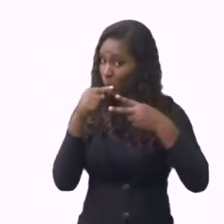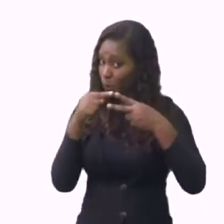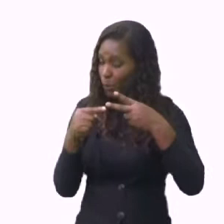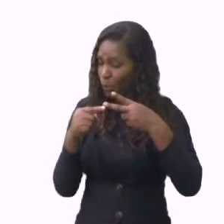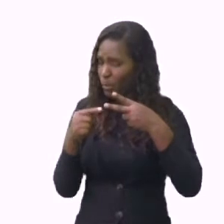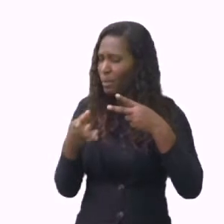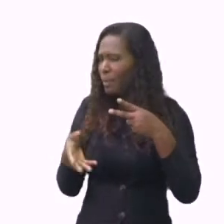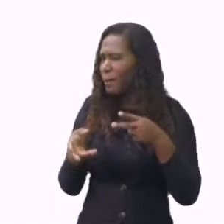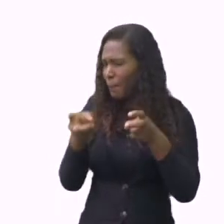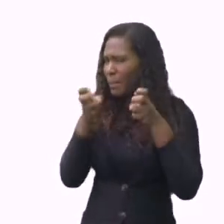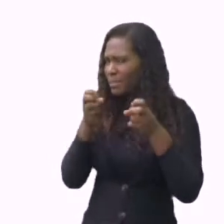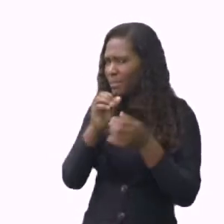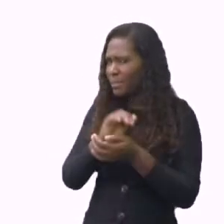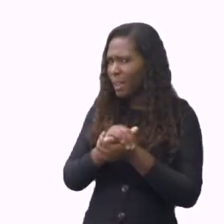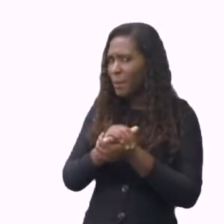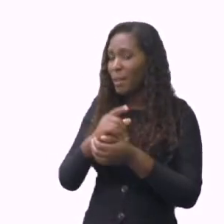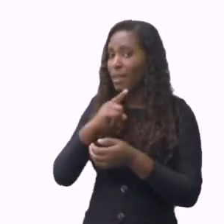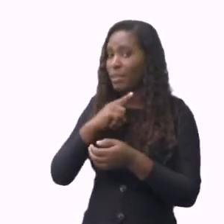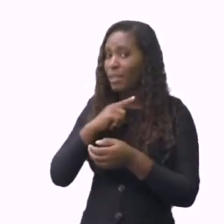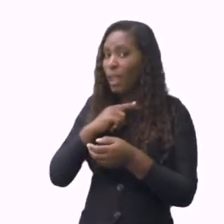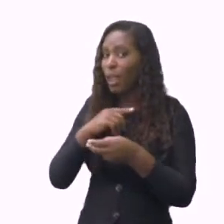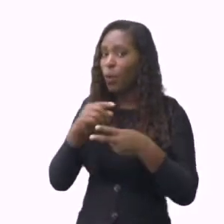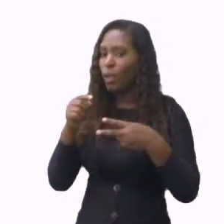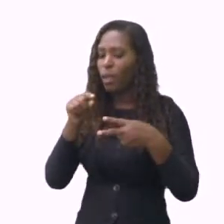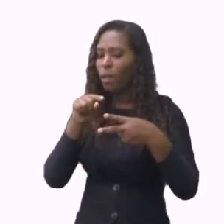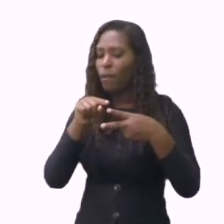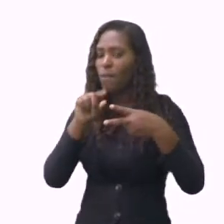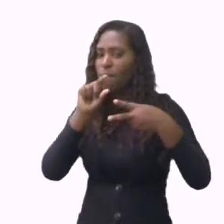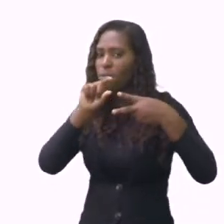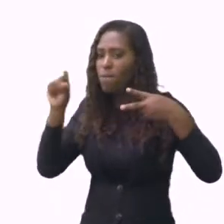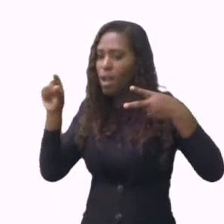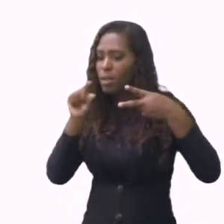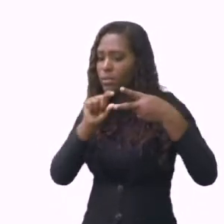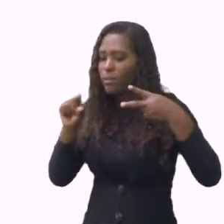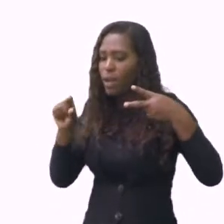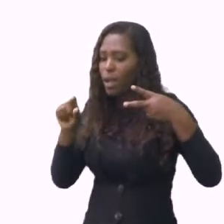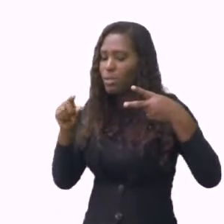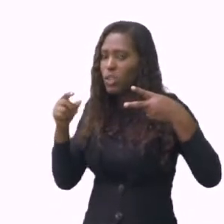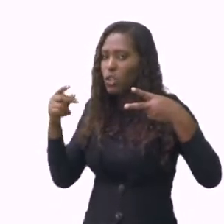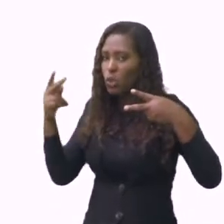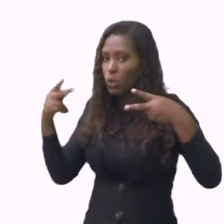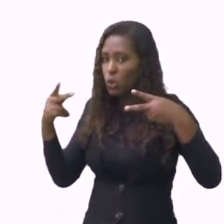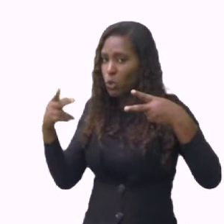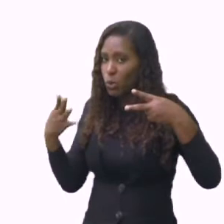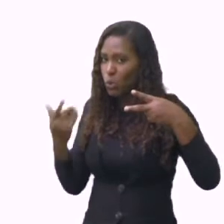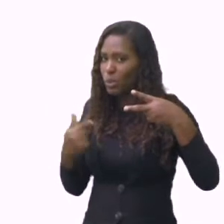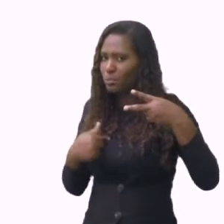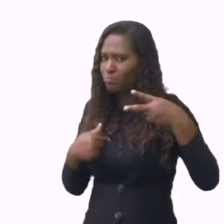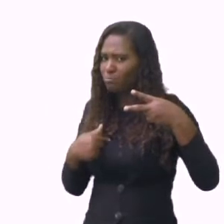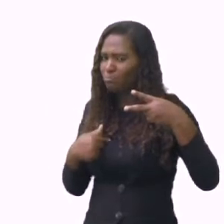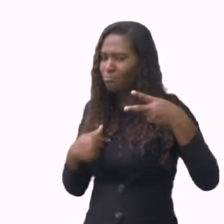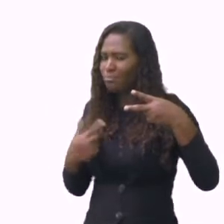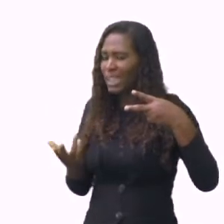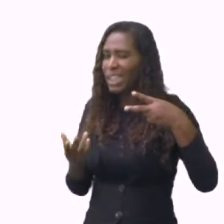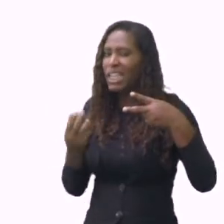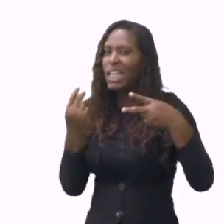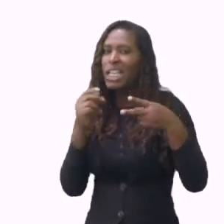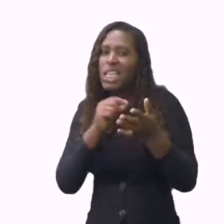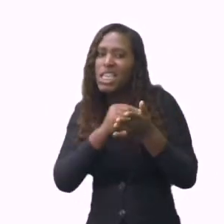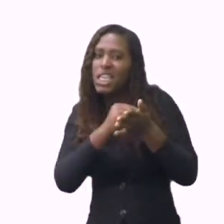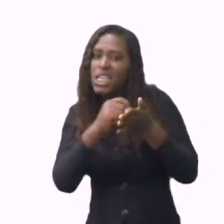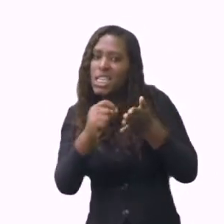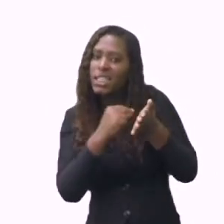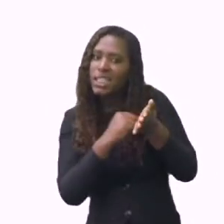bem atento. Eu tenho duas frases que estão escritas as mesmas coisas, as